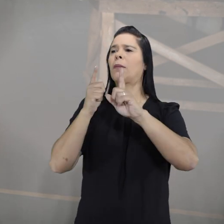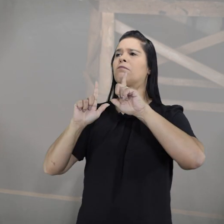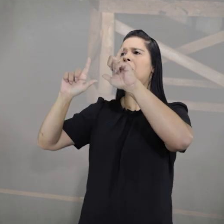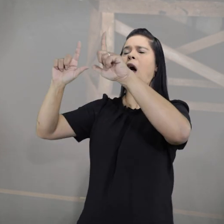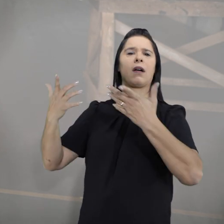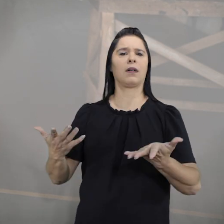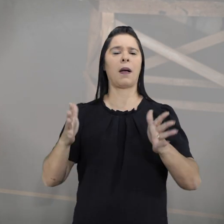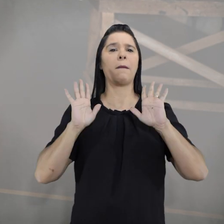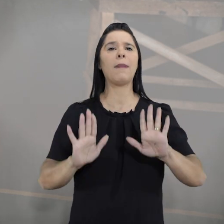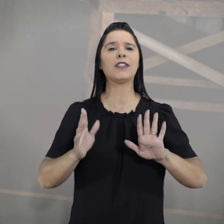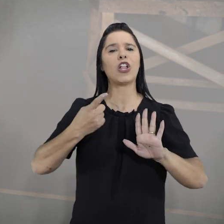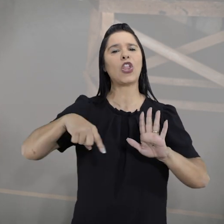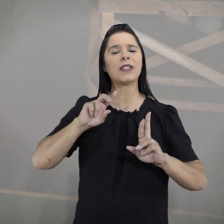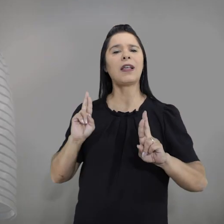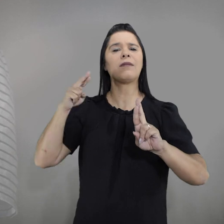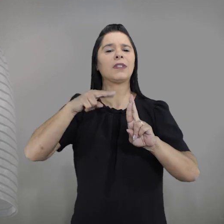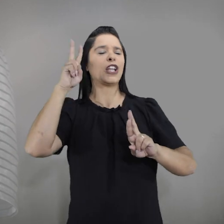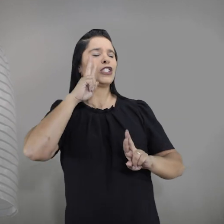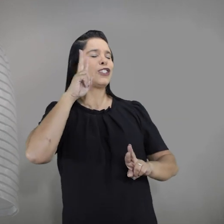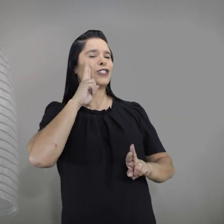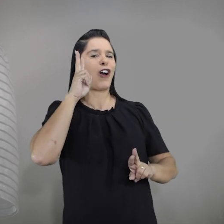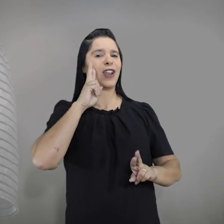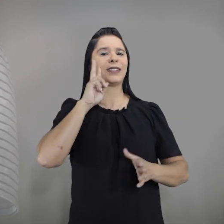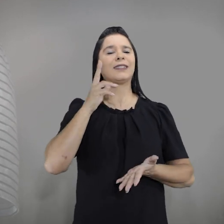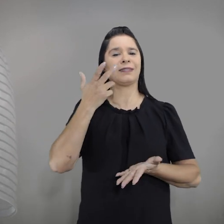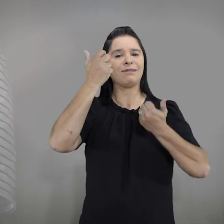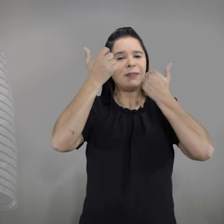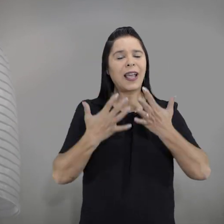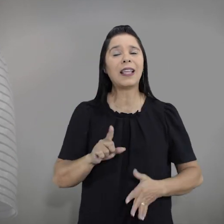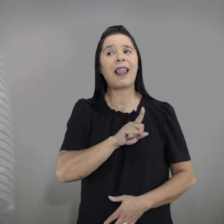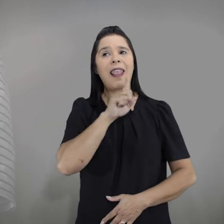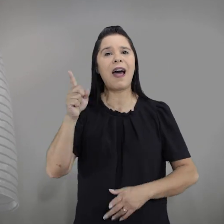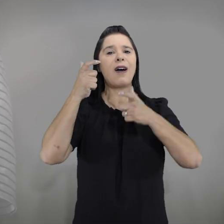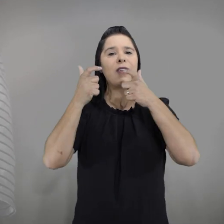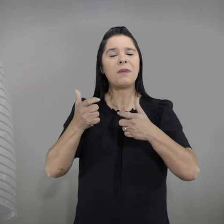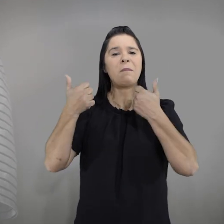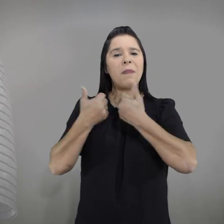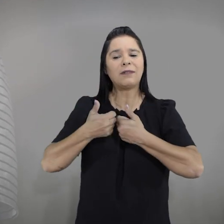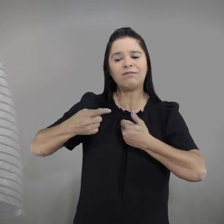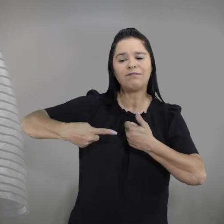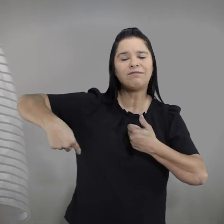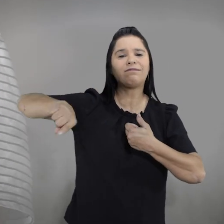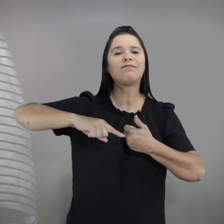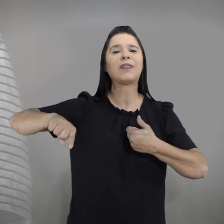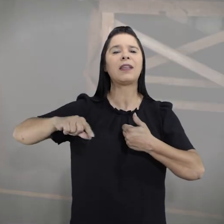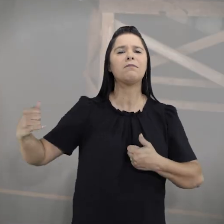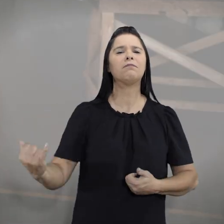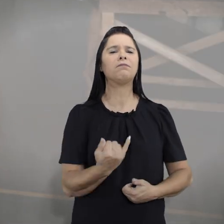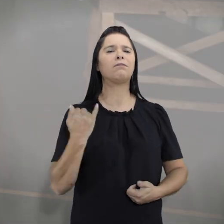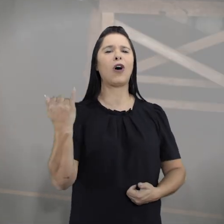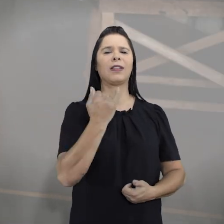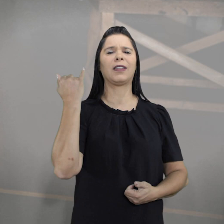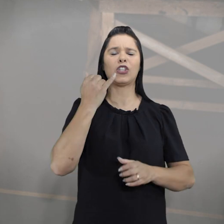plaquinha, mas a gente tem referências históricas descrevendo que aquele largo ao lado do chafariz era um local